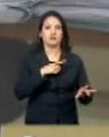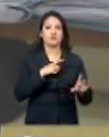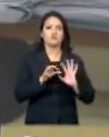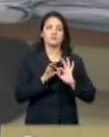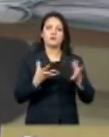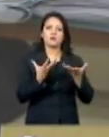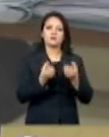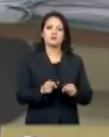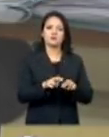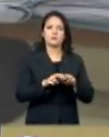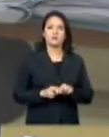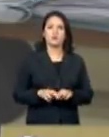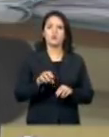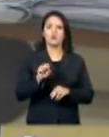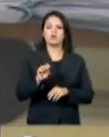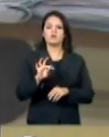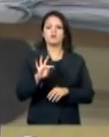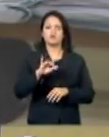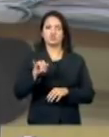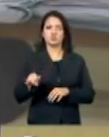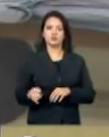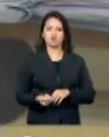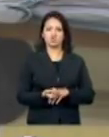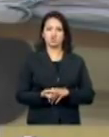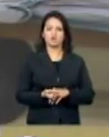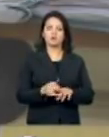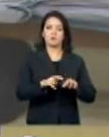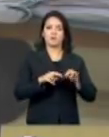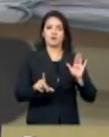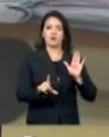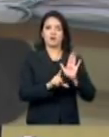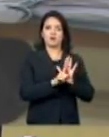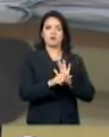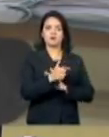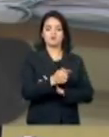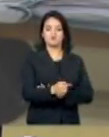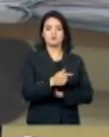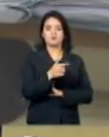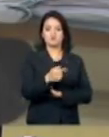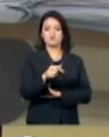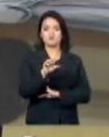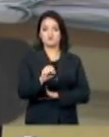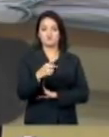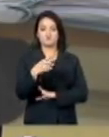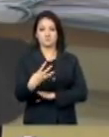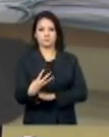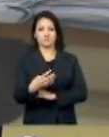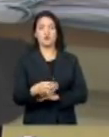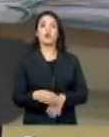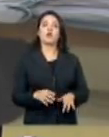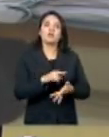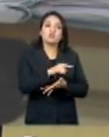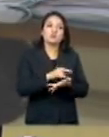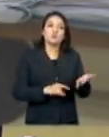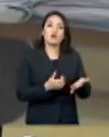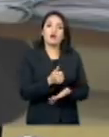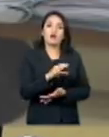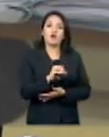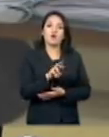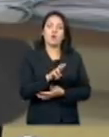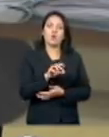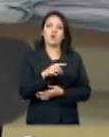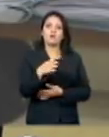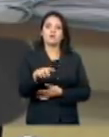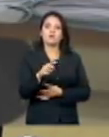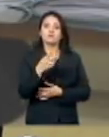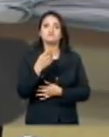artigo 54 da lei 9.784 o acórdão recorrido desafio entendimento firmado